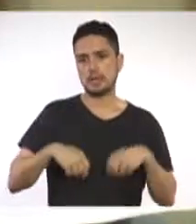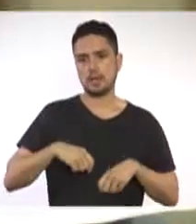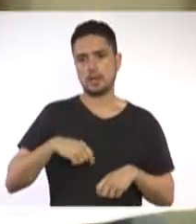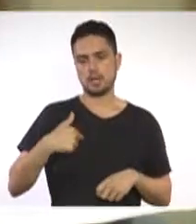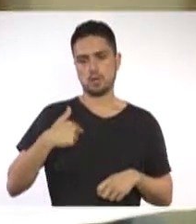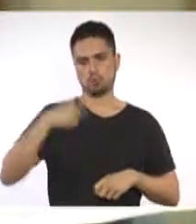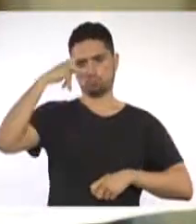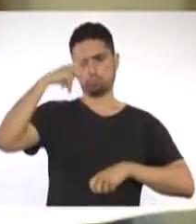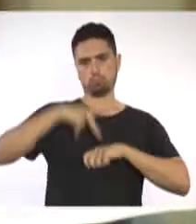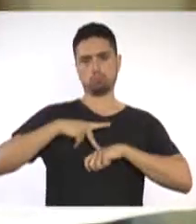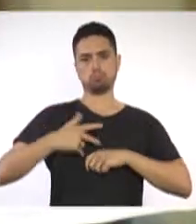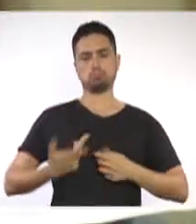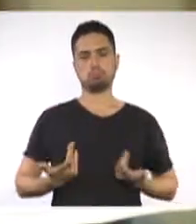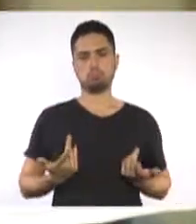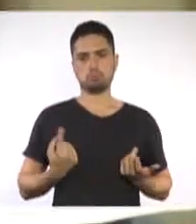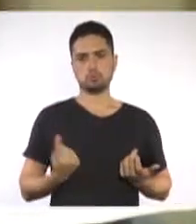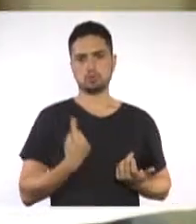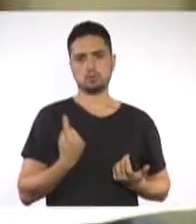individualmente,